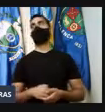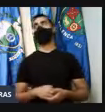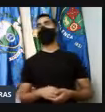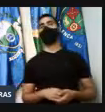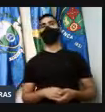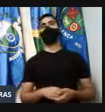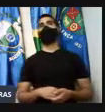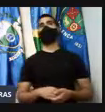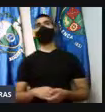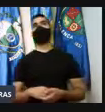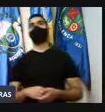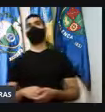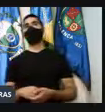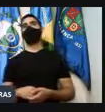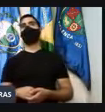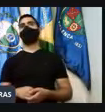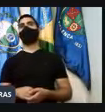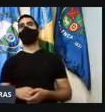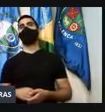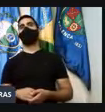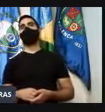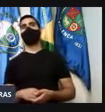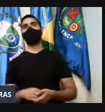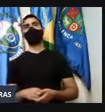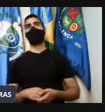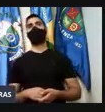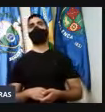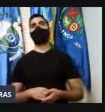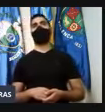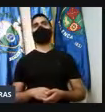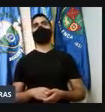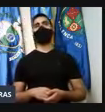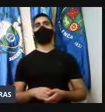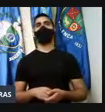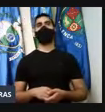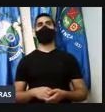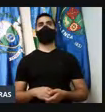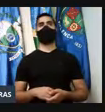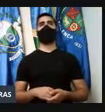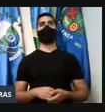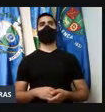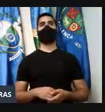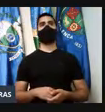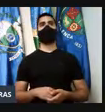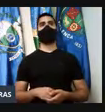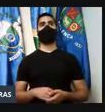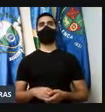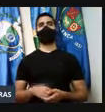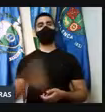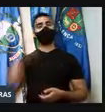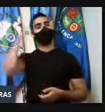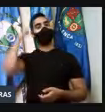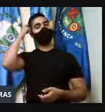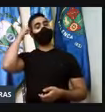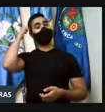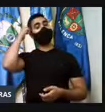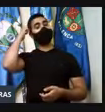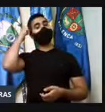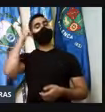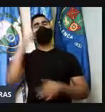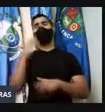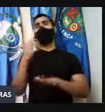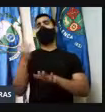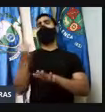justificativa do vereador David. Presidente, vou puxar a máscara aqui para justificar, porque a minha máscara não está bem ajeitada. É importante